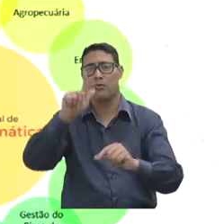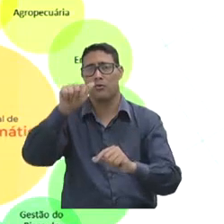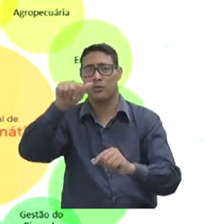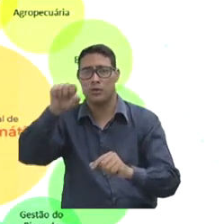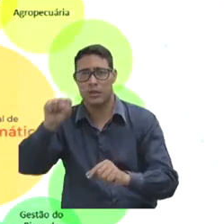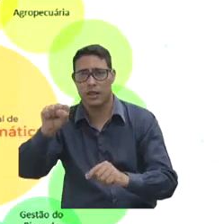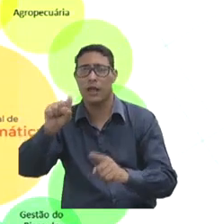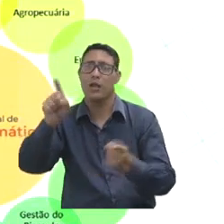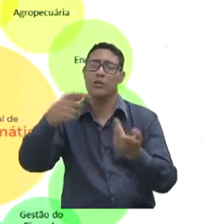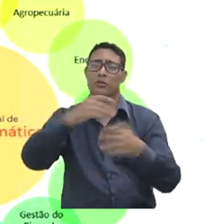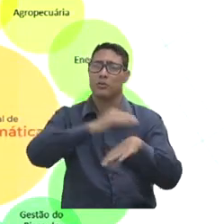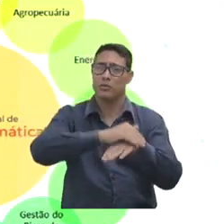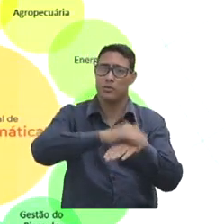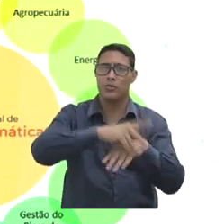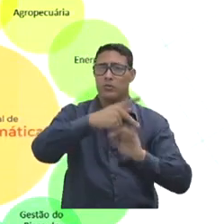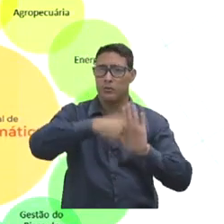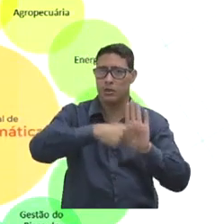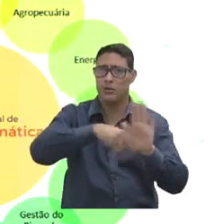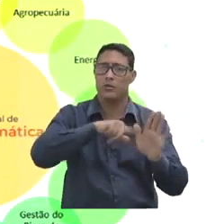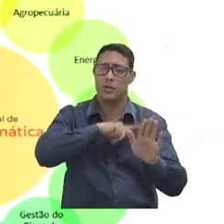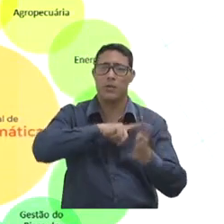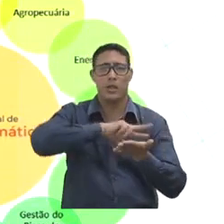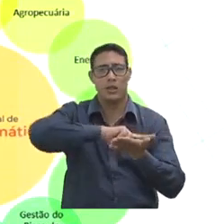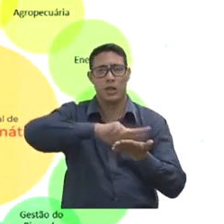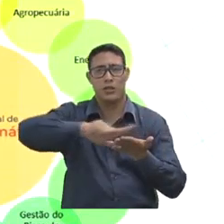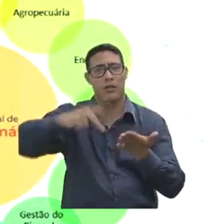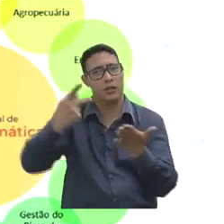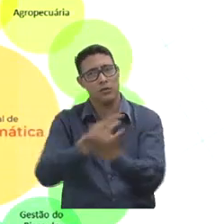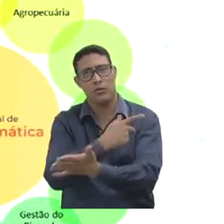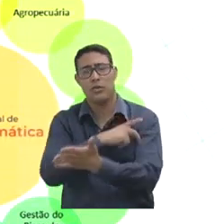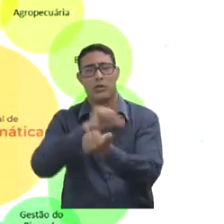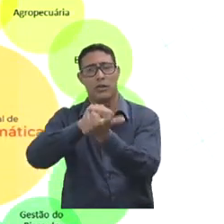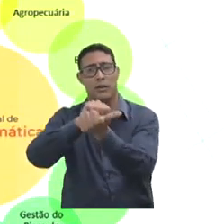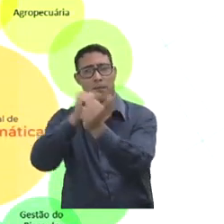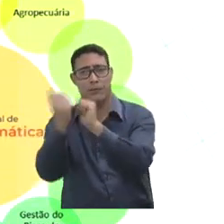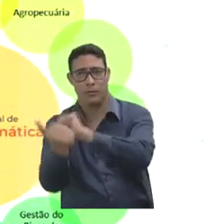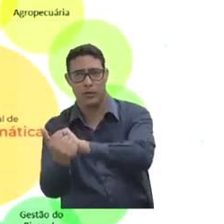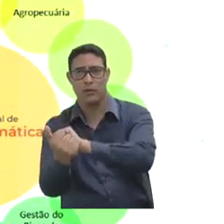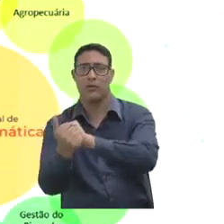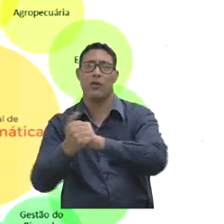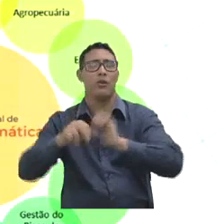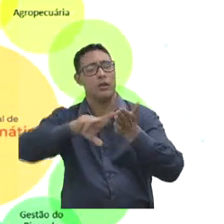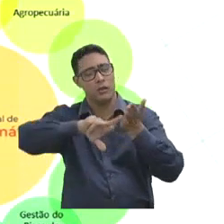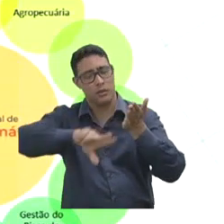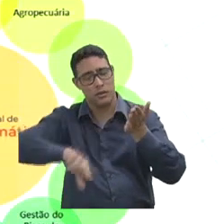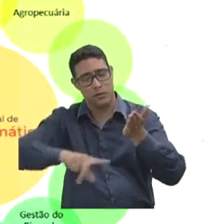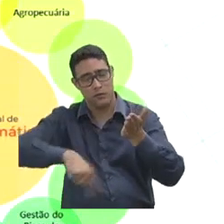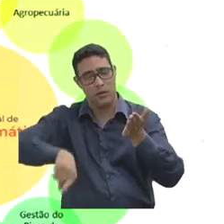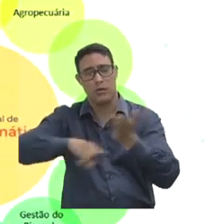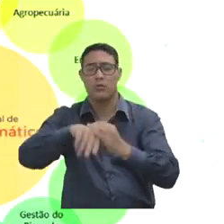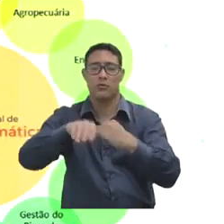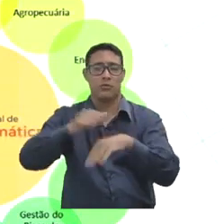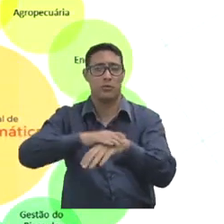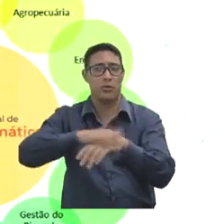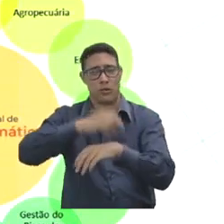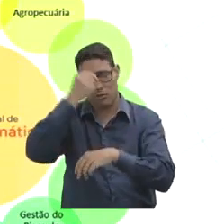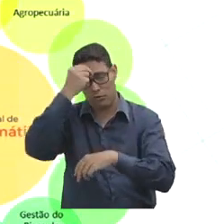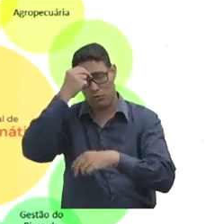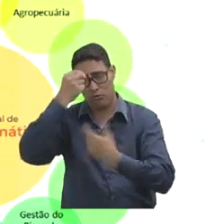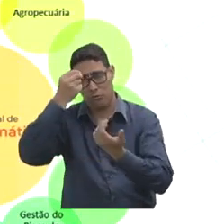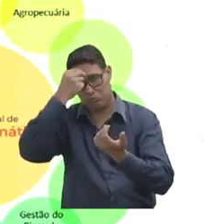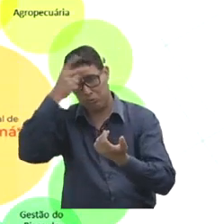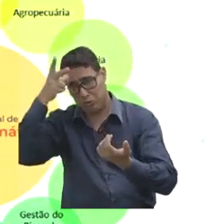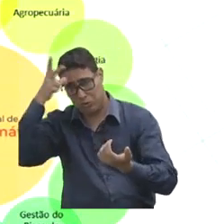estufa o plano também traz diversas ações de adaptação uma vez que vários dos nossos municípios do Estado de Minas Gerais já sofrem